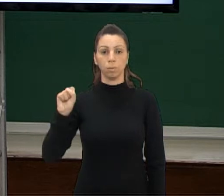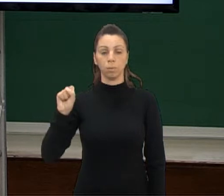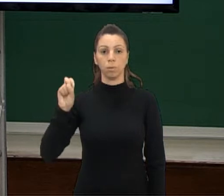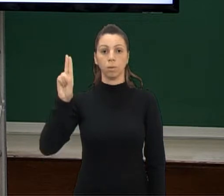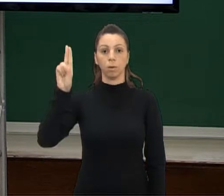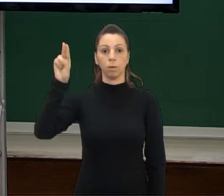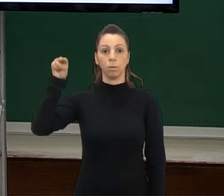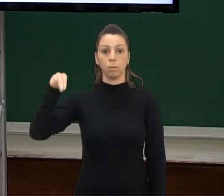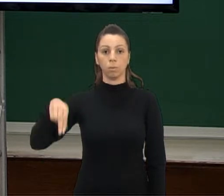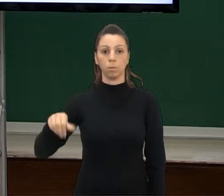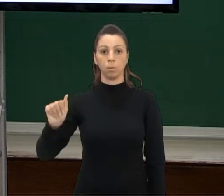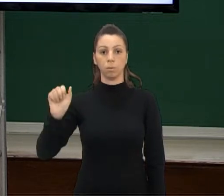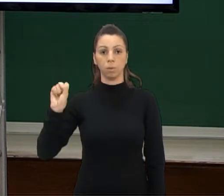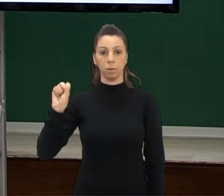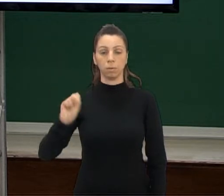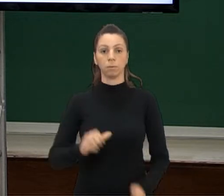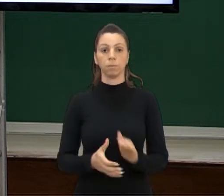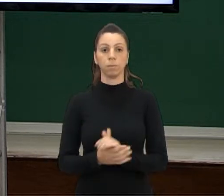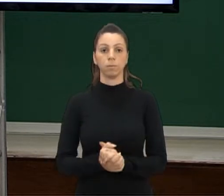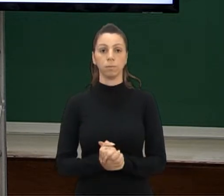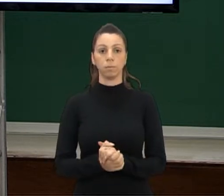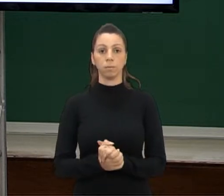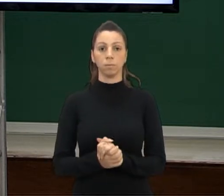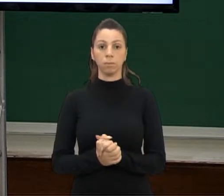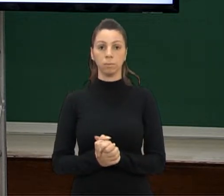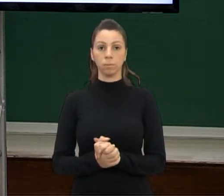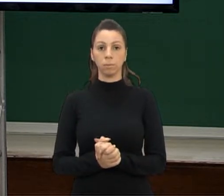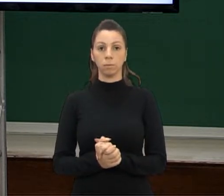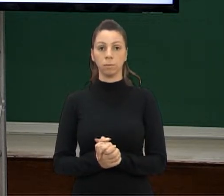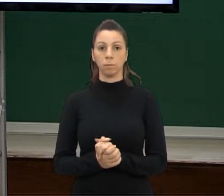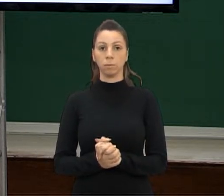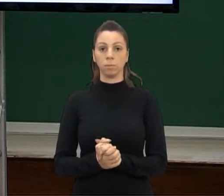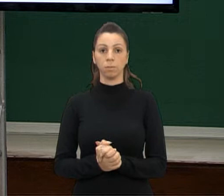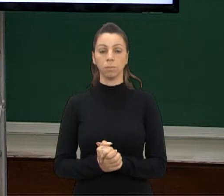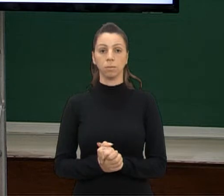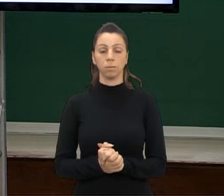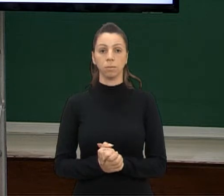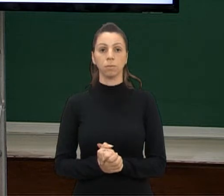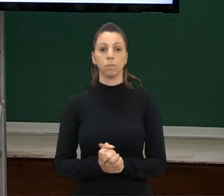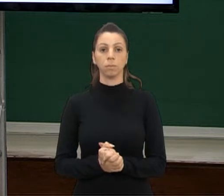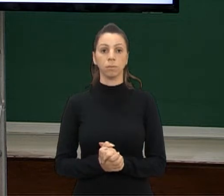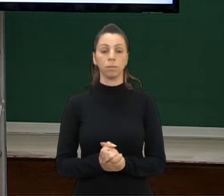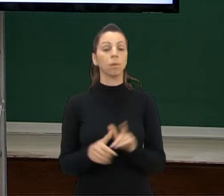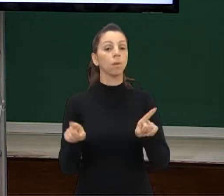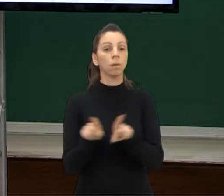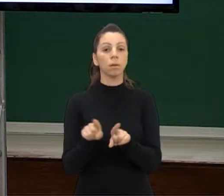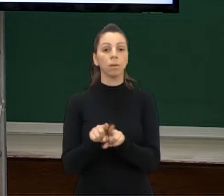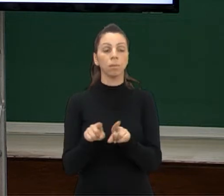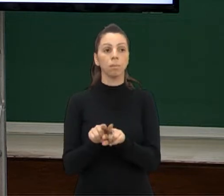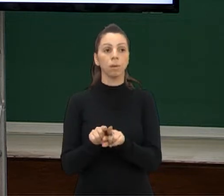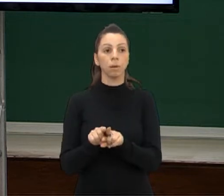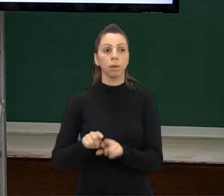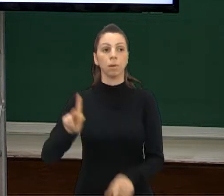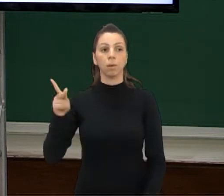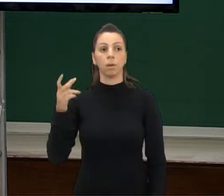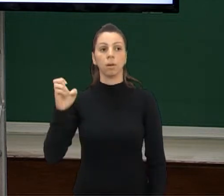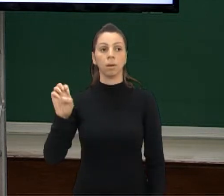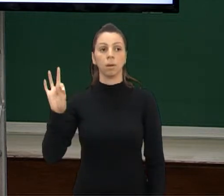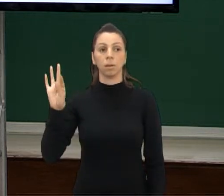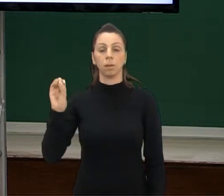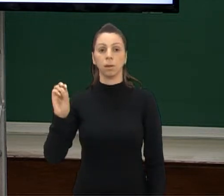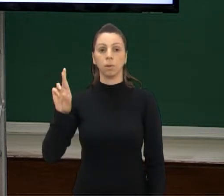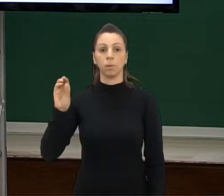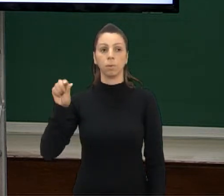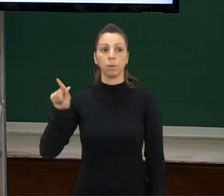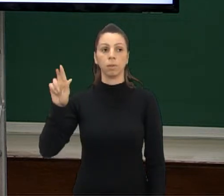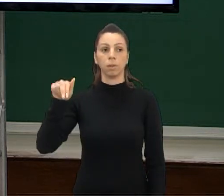¿De acuerdo? Bien. E também as palavras heterogenéricas, que são aquelas palavras que mudam o gênero em relação à